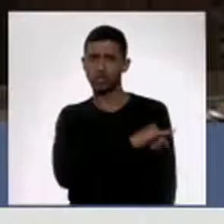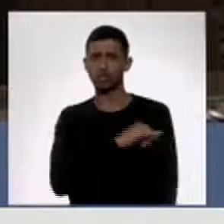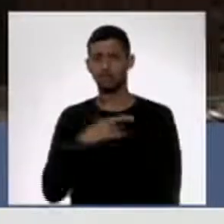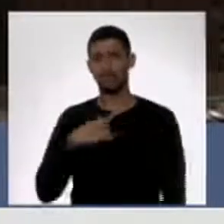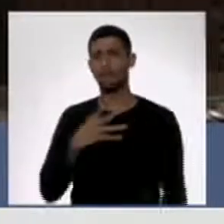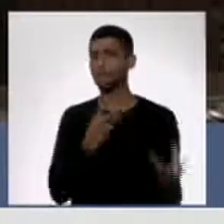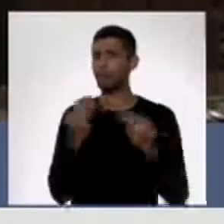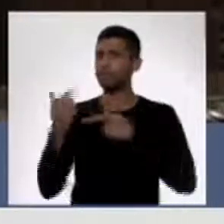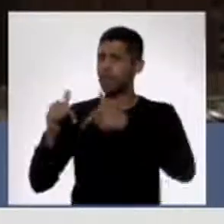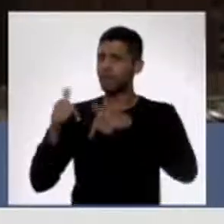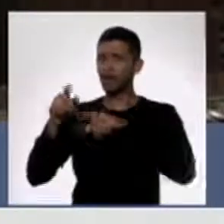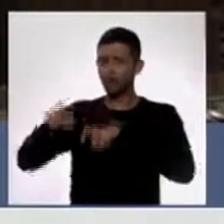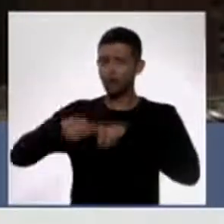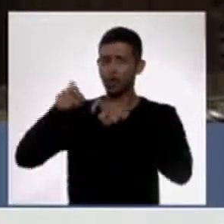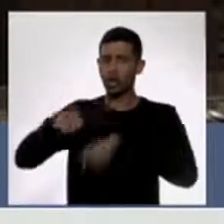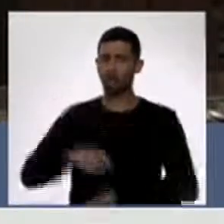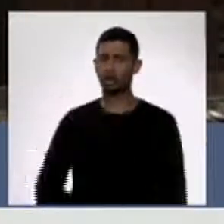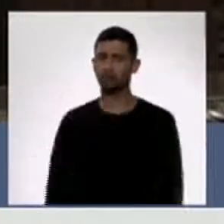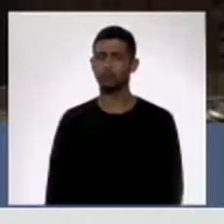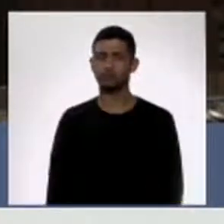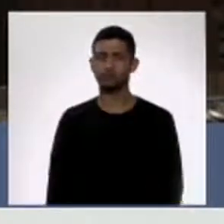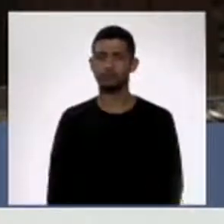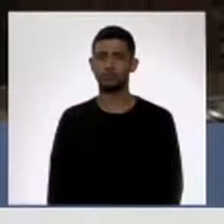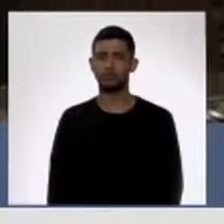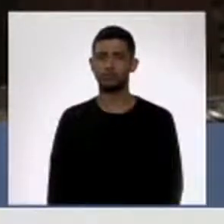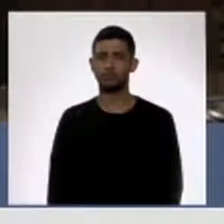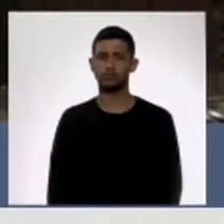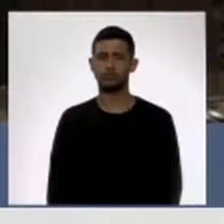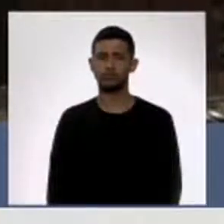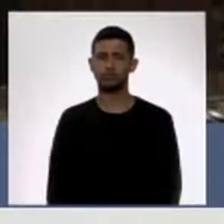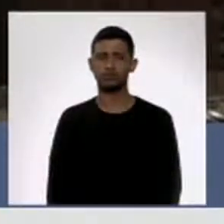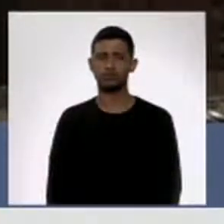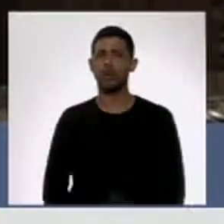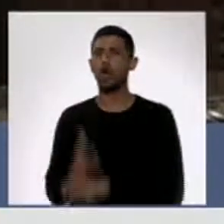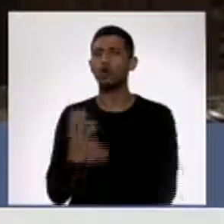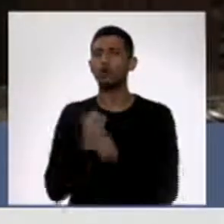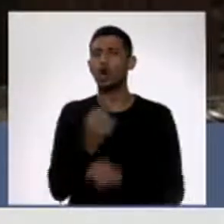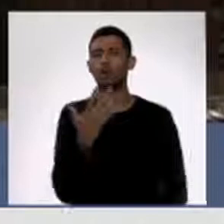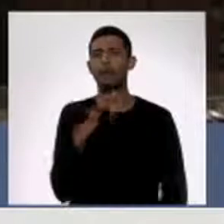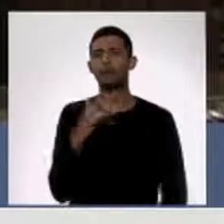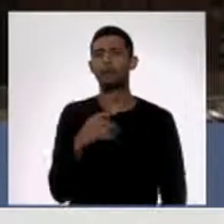trabalhadores rurais. São mais de